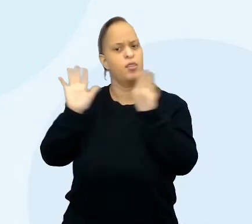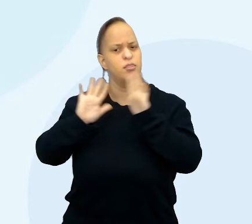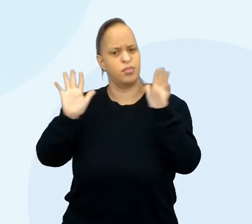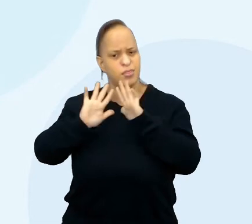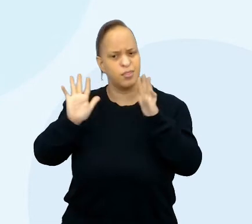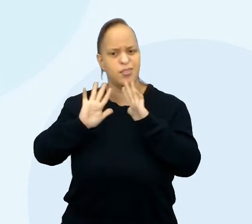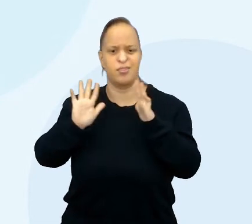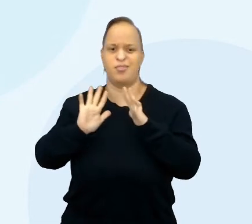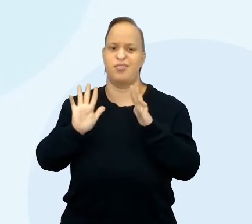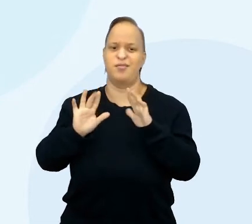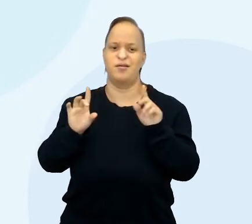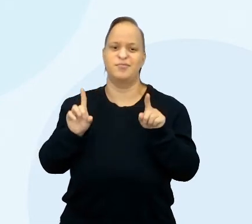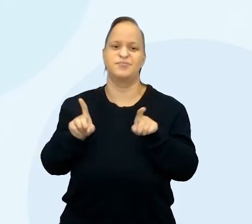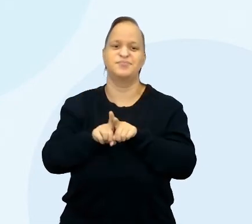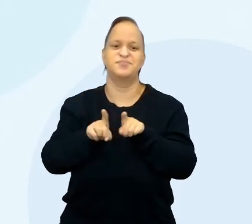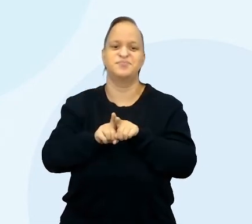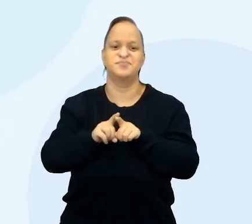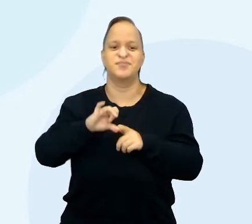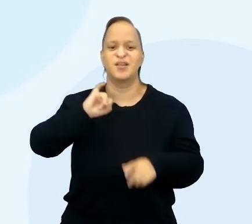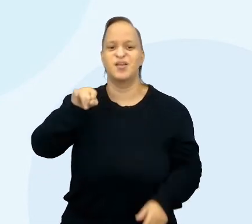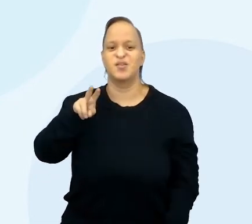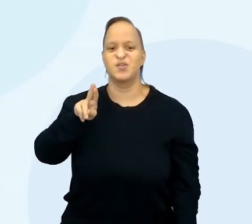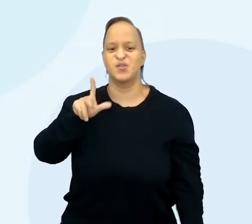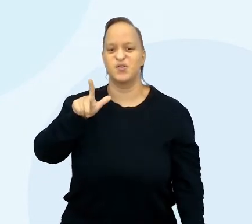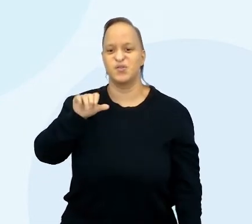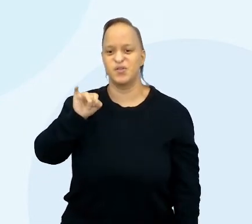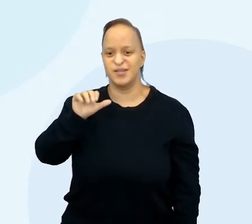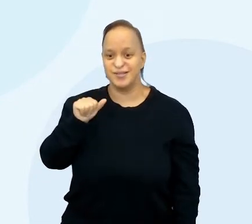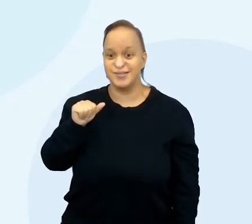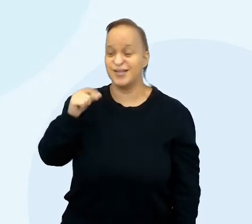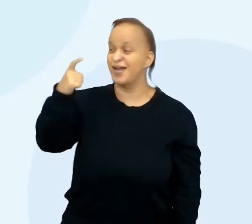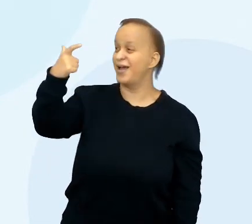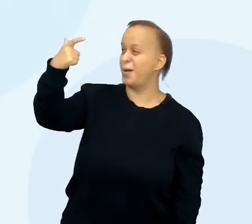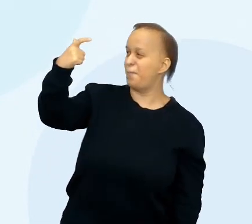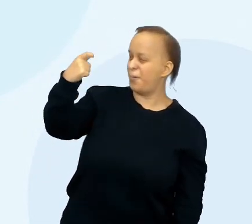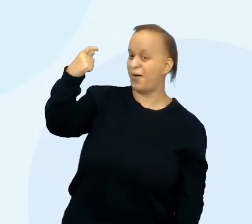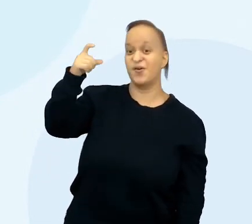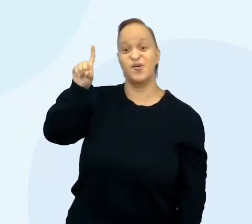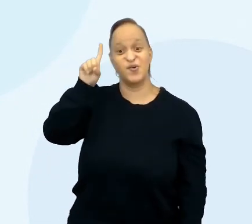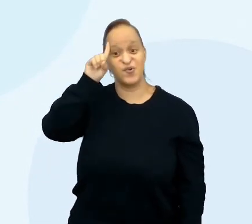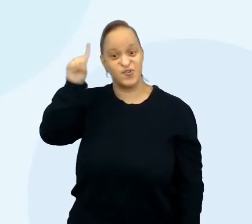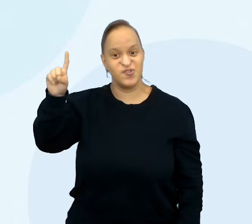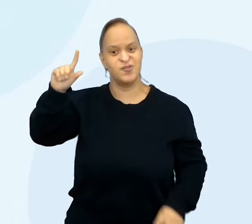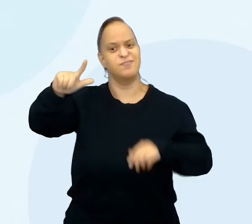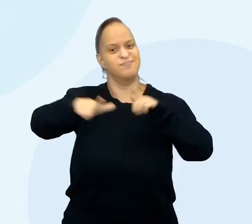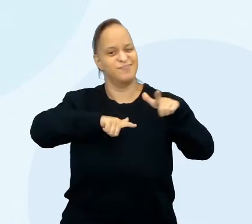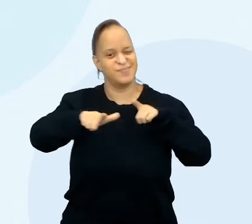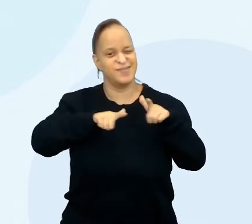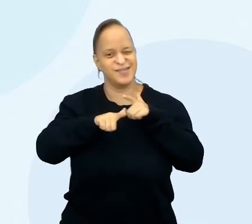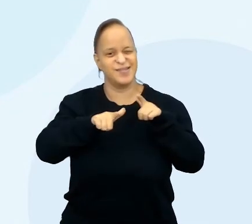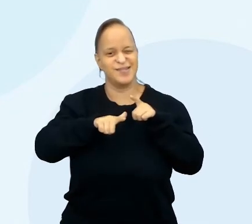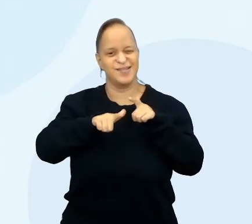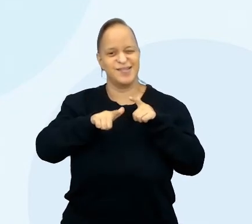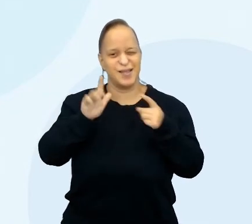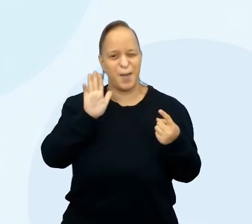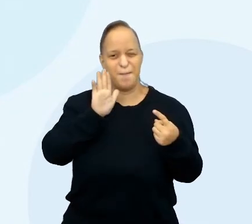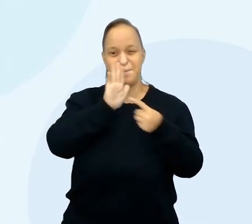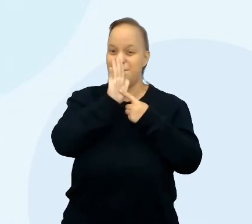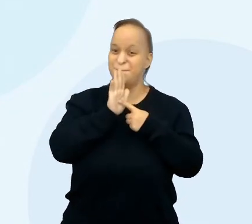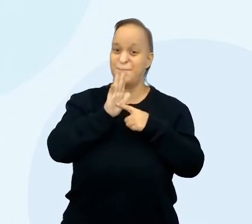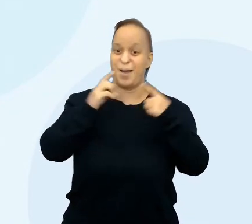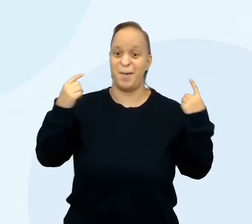pra gente conversar e ver os trabalhos que vocês foram desenvolvendo. Faz uma selfie, dia do trabalho aí, e marca a gente, tá certo? É um desafio